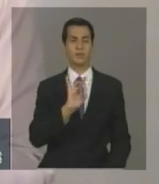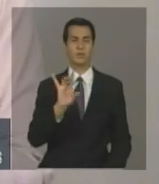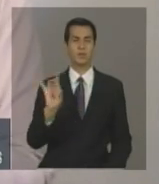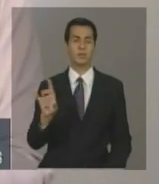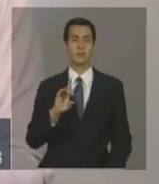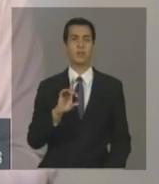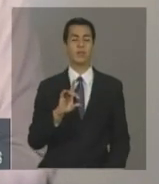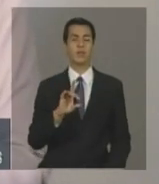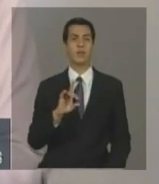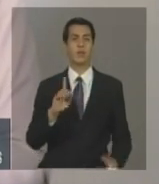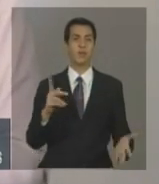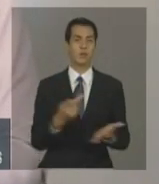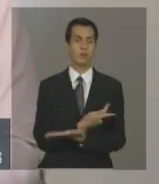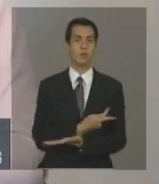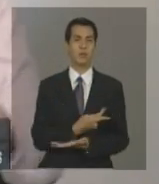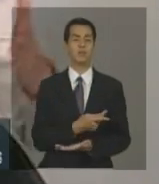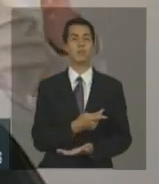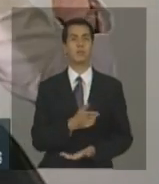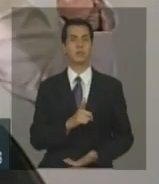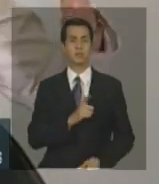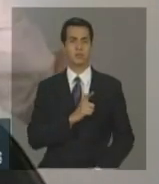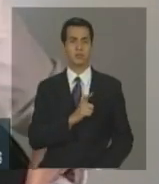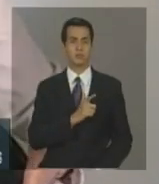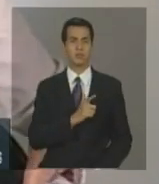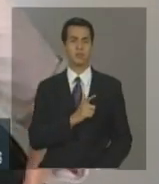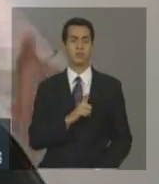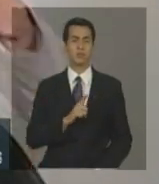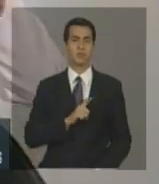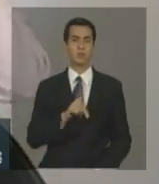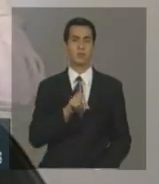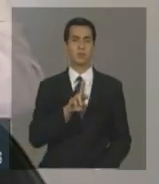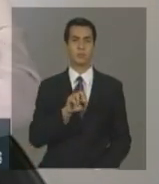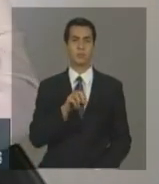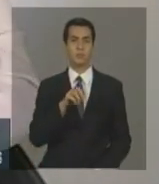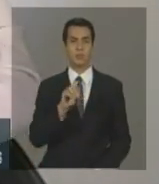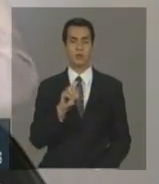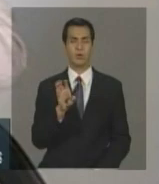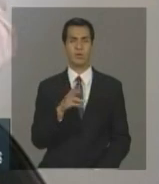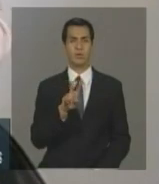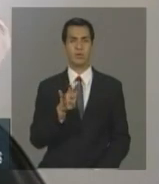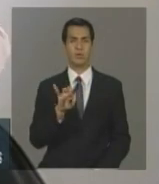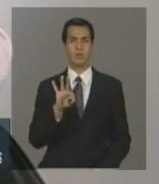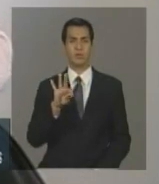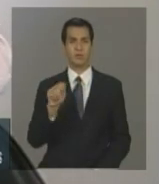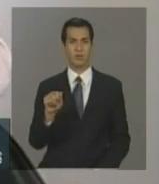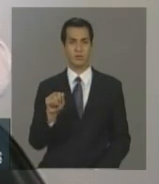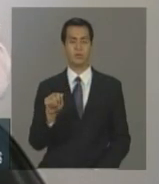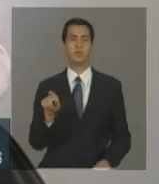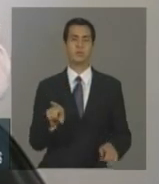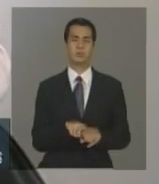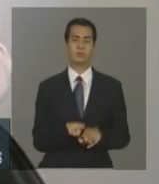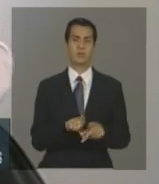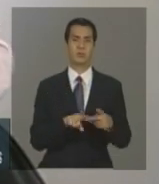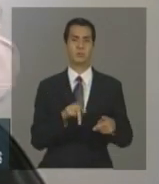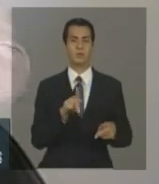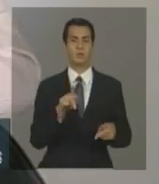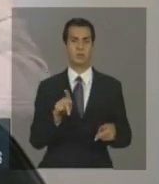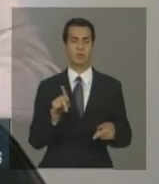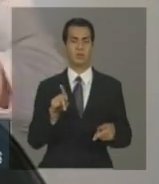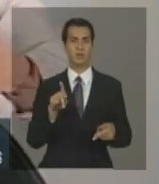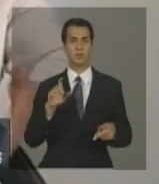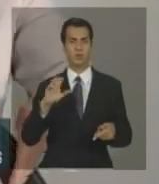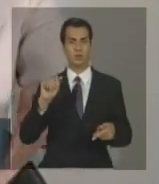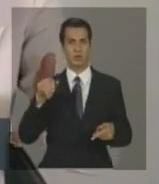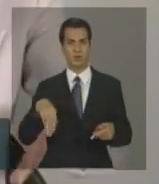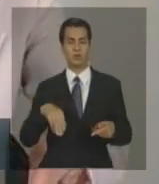com que cada demanda for estabelecida entre o Provita, o Programa de Defensores e o PPCAM, que atende a